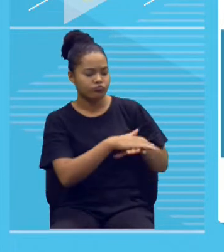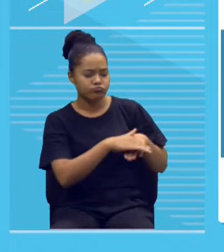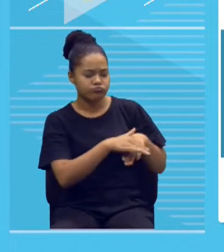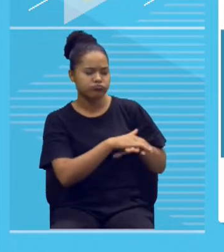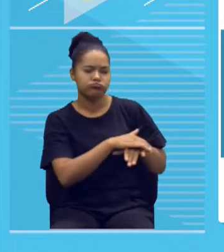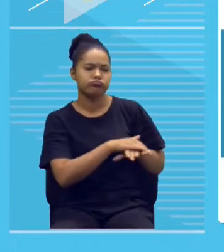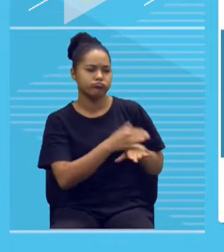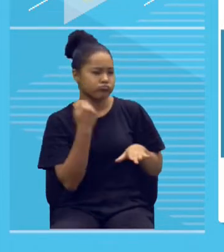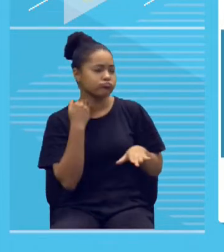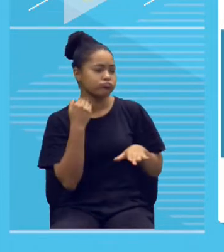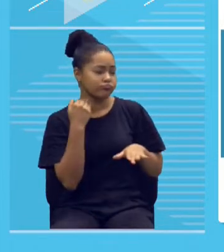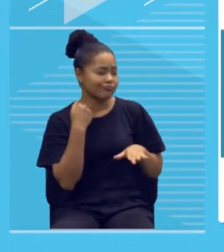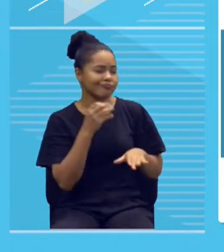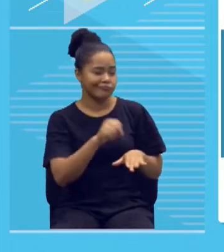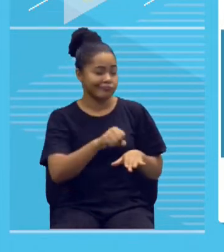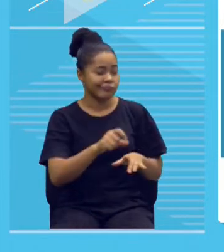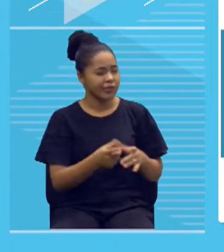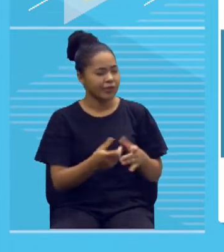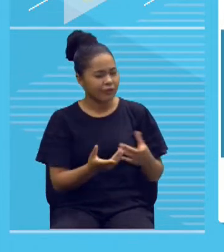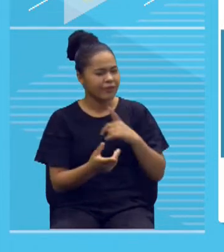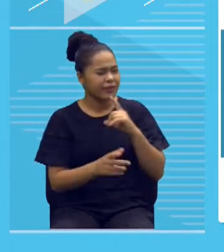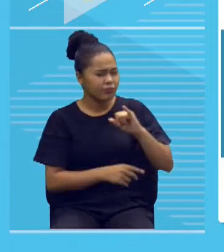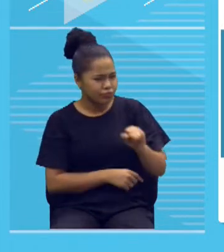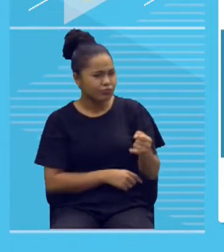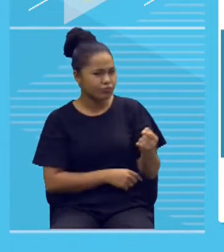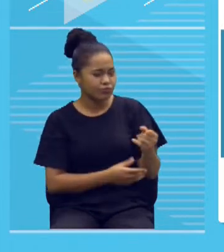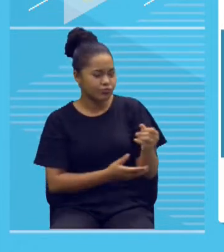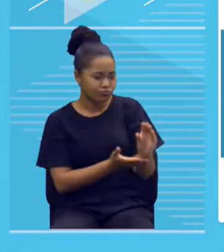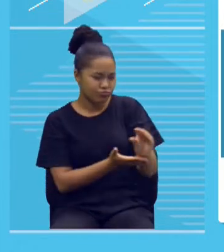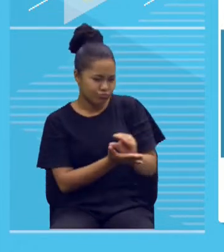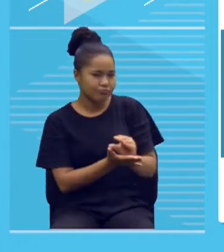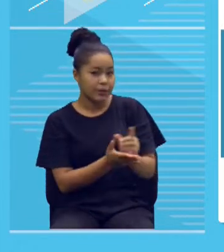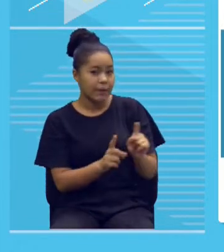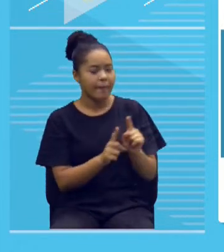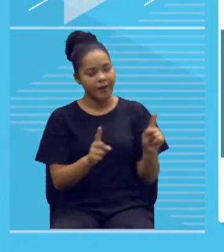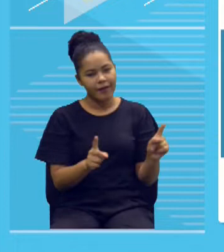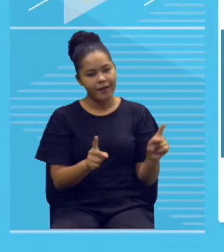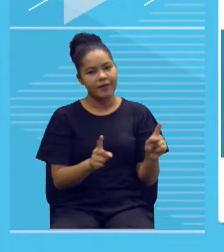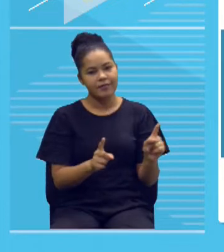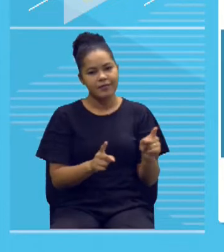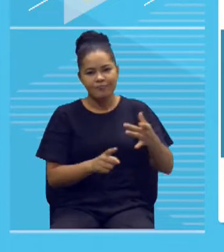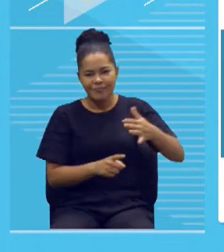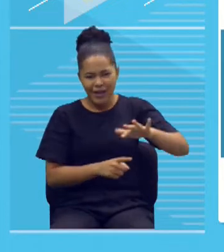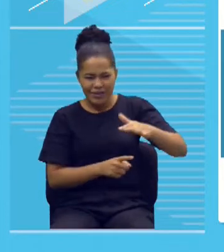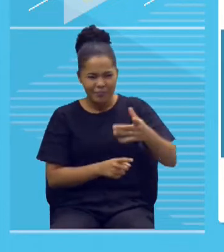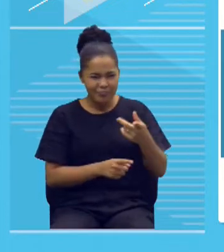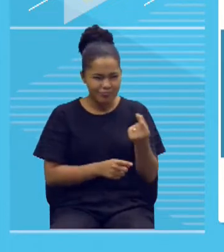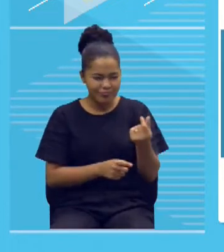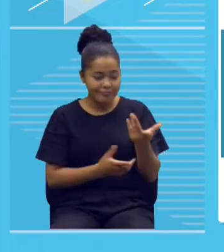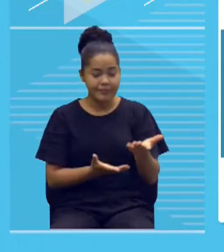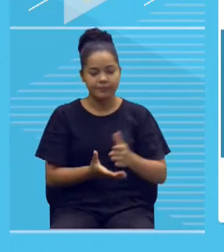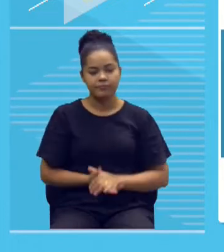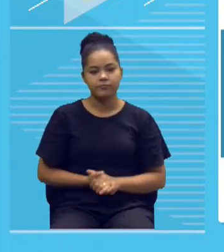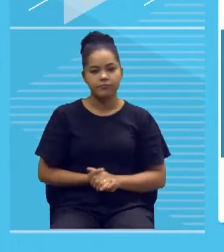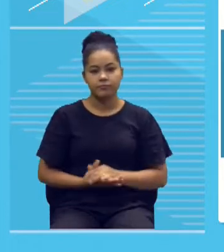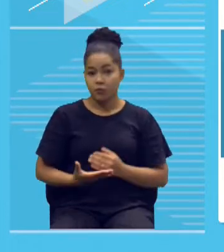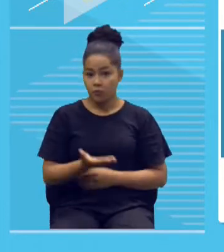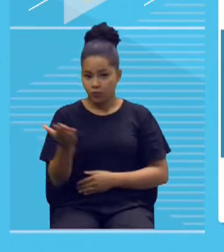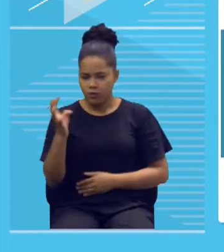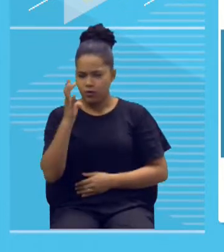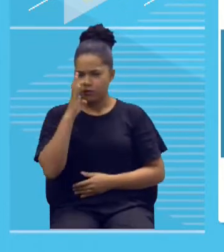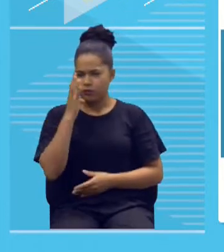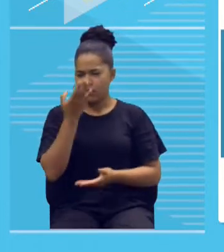ganha juro para o seu ganha é lá essas coisas não mais ganha Deixa eu perguntar para você você vem acompanhando as aulas direitinho